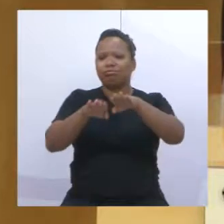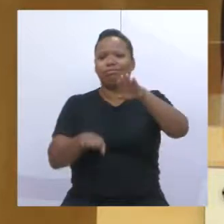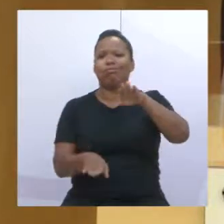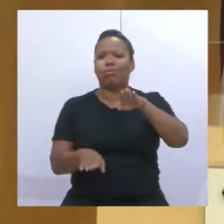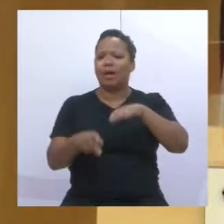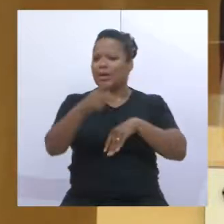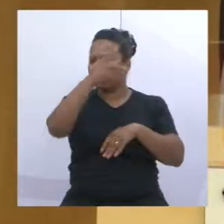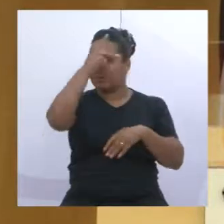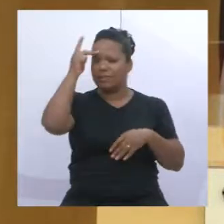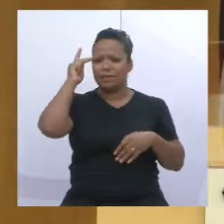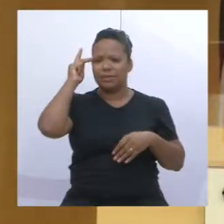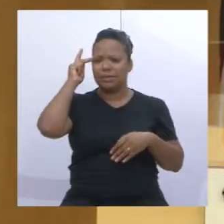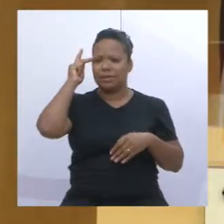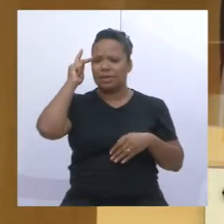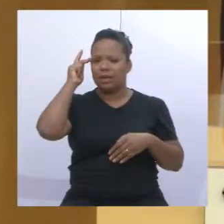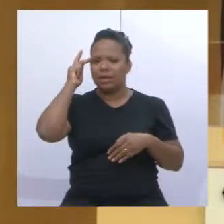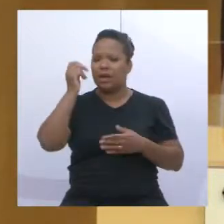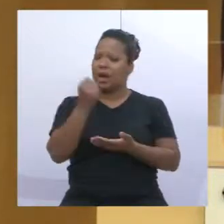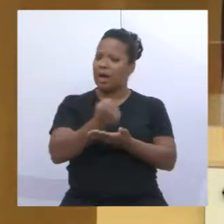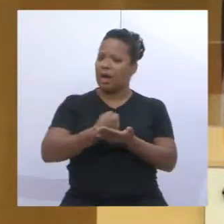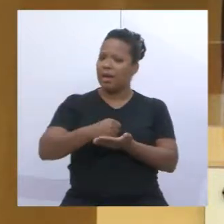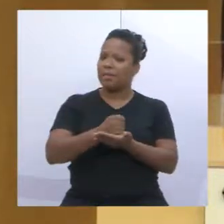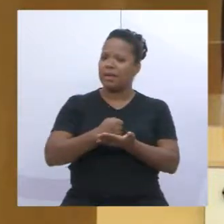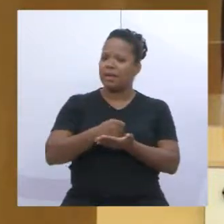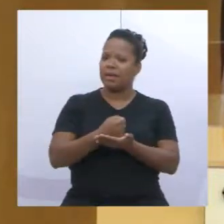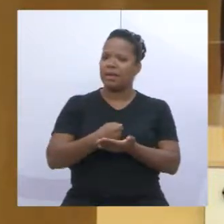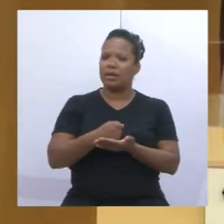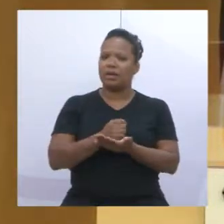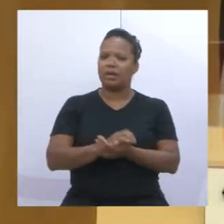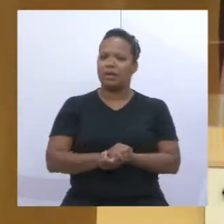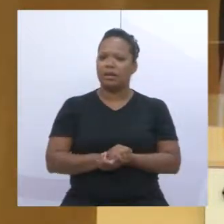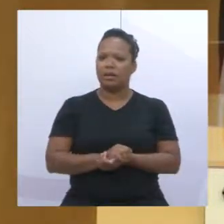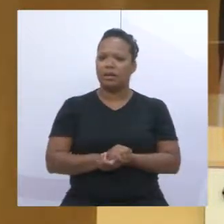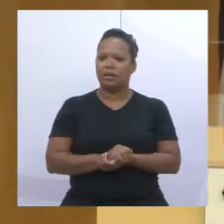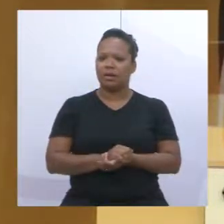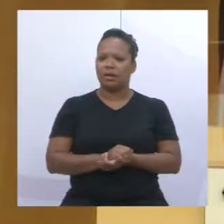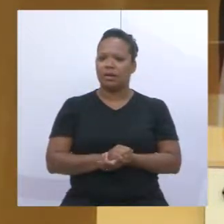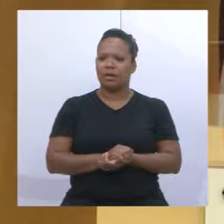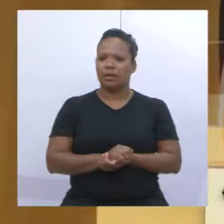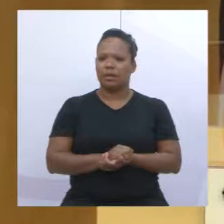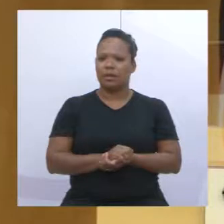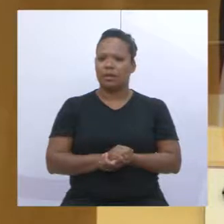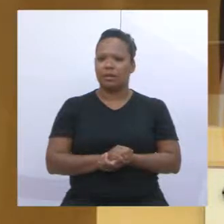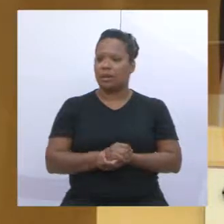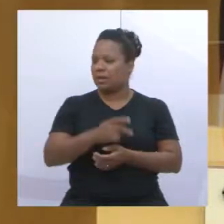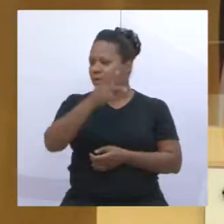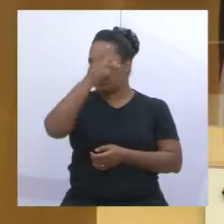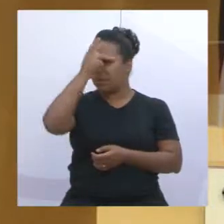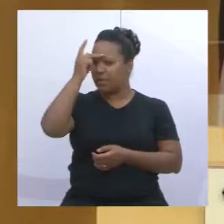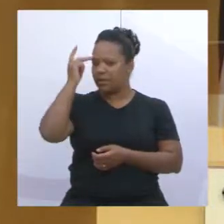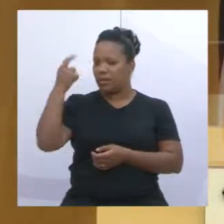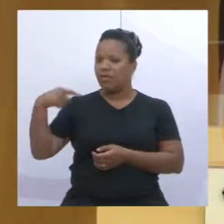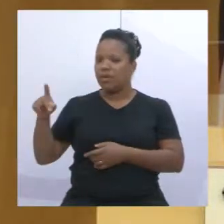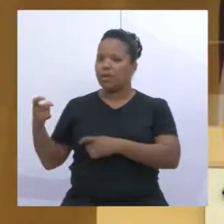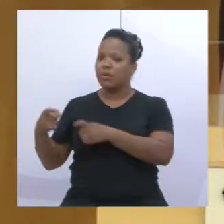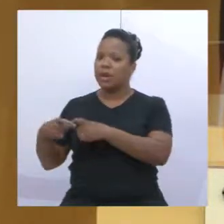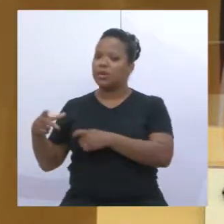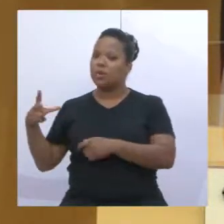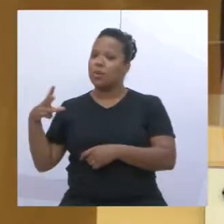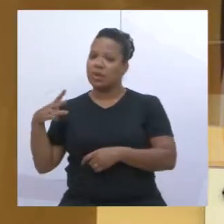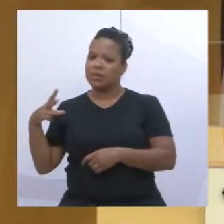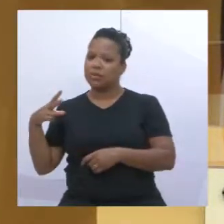por determinar o fornecimento de medicamentos do RENAME aos munícipes que não passaram pela rede pública de